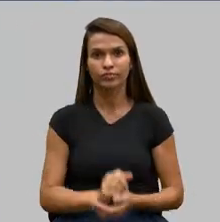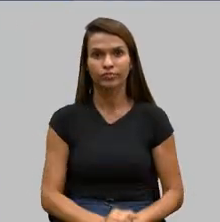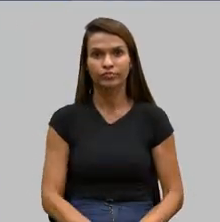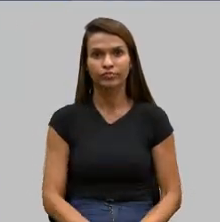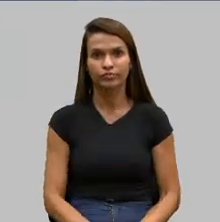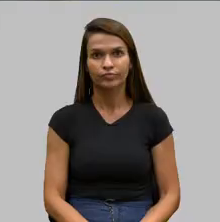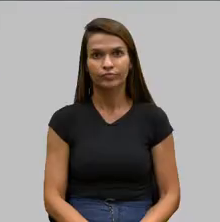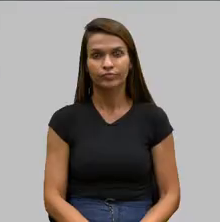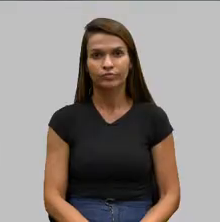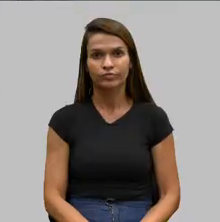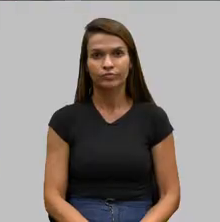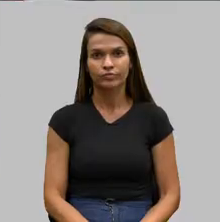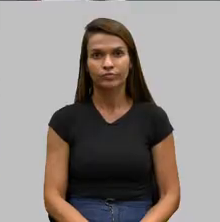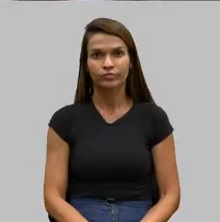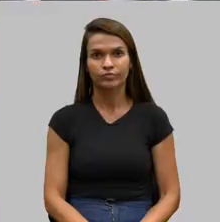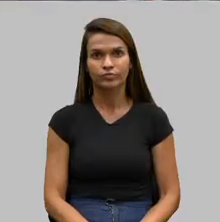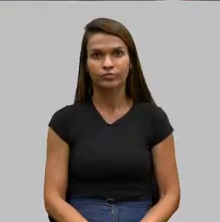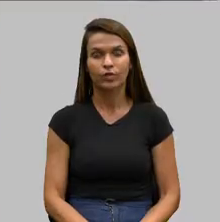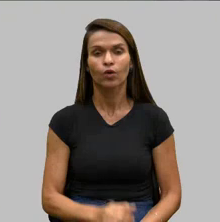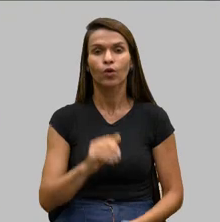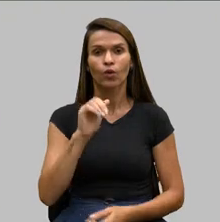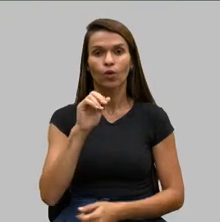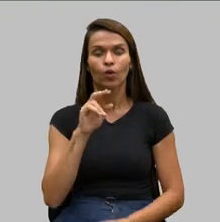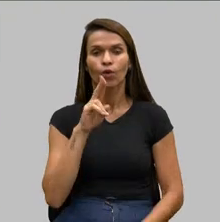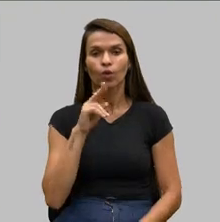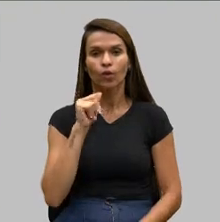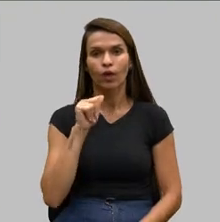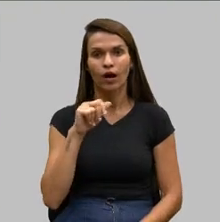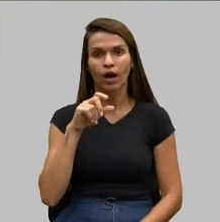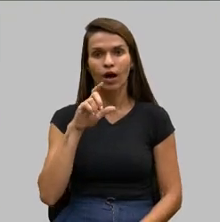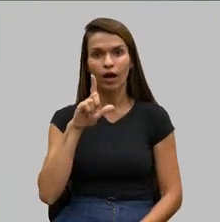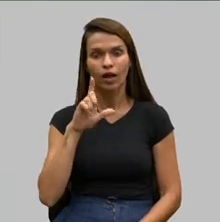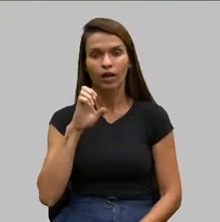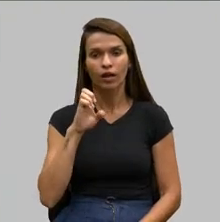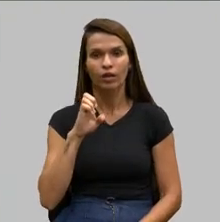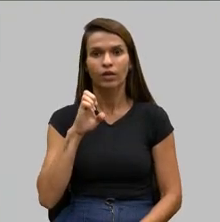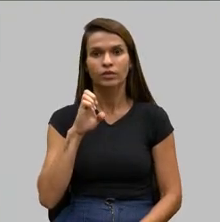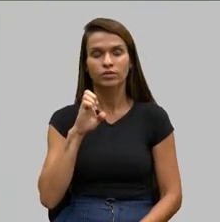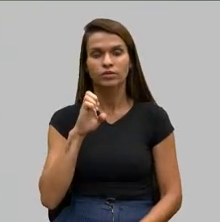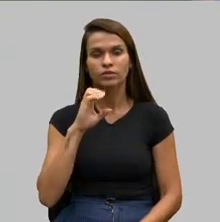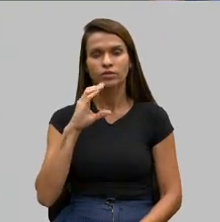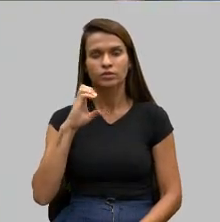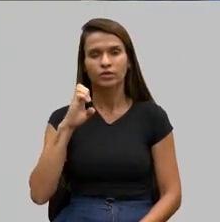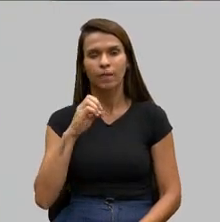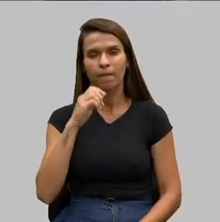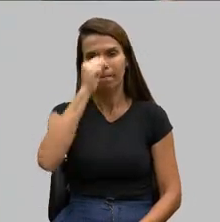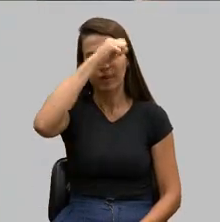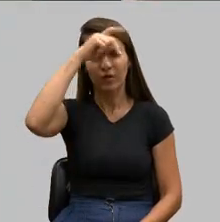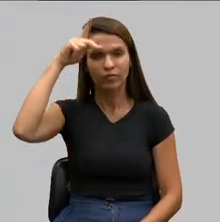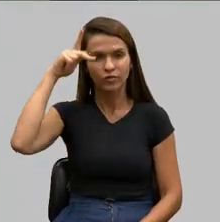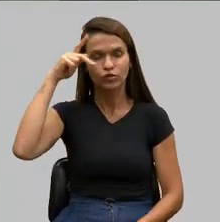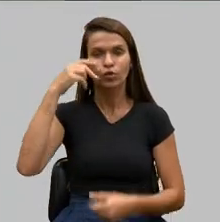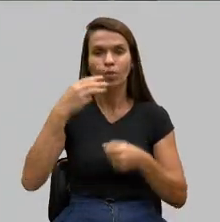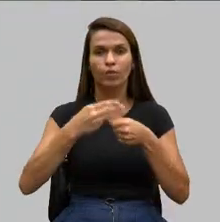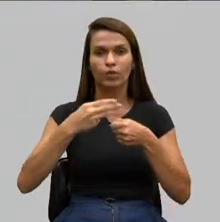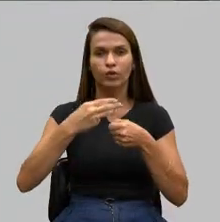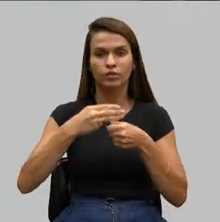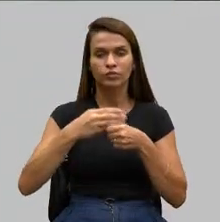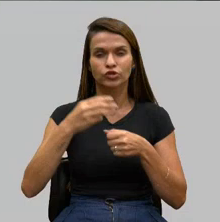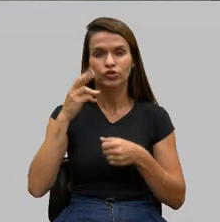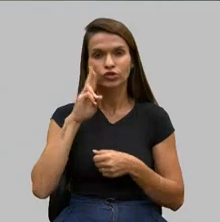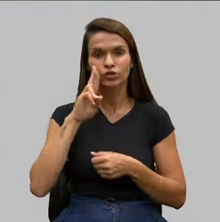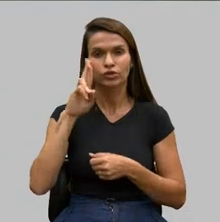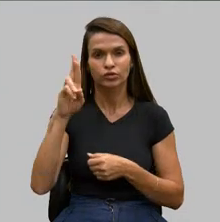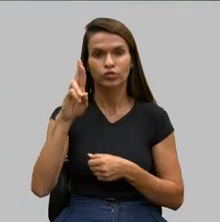Social o Ferreira Pedrosa prefeito de São Francisco do Glória diretor da Associação